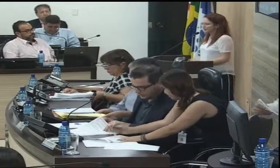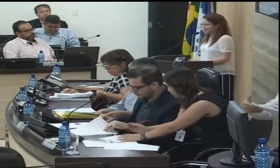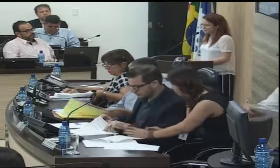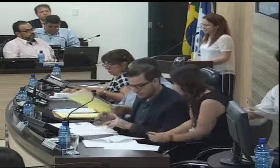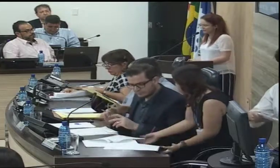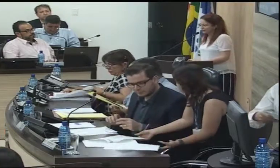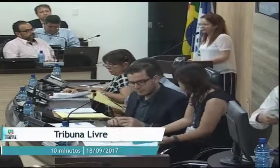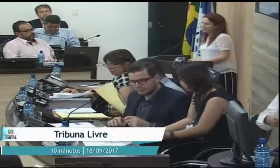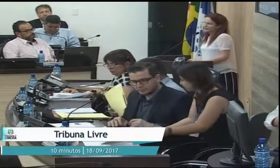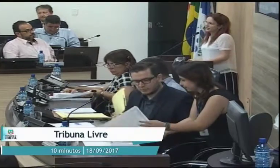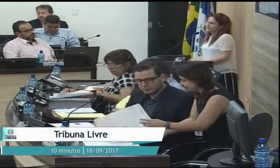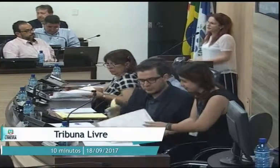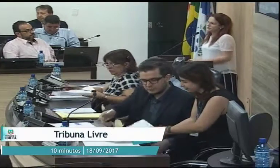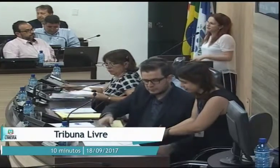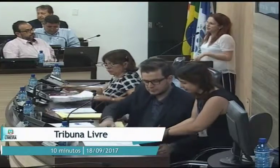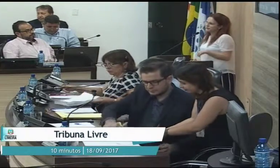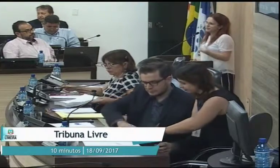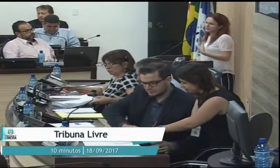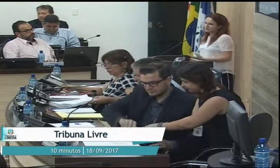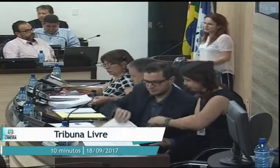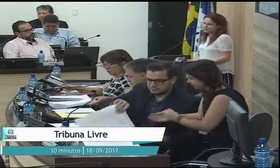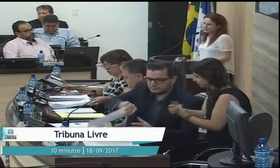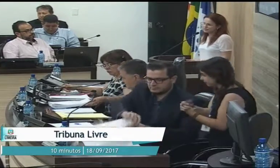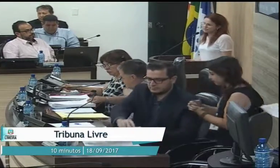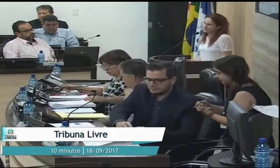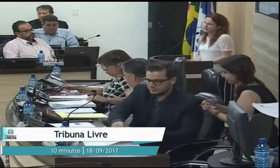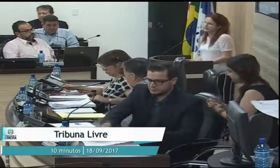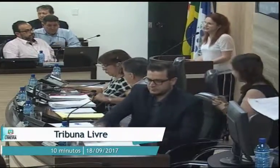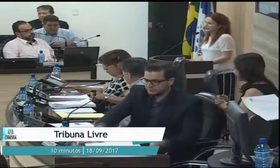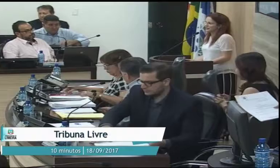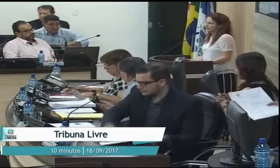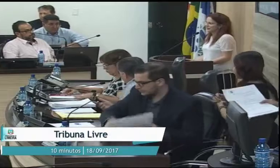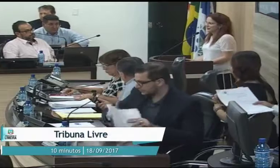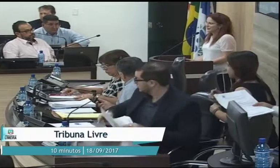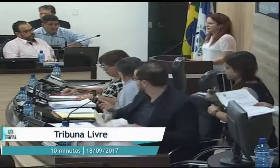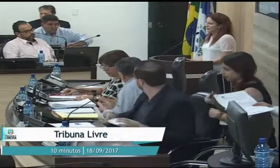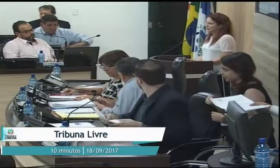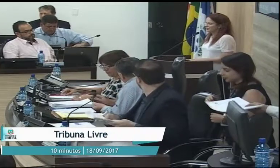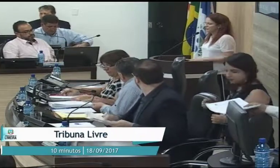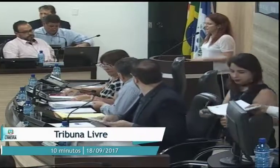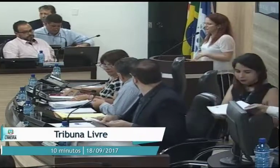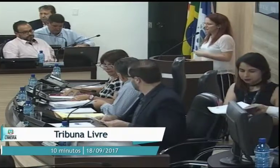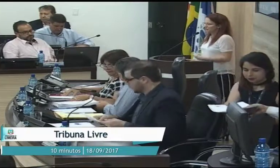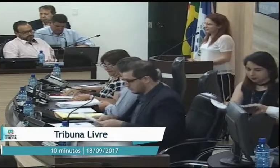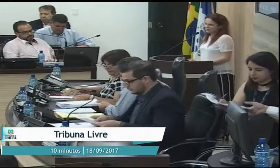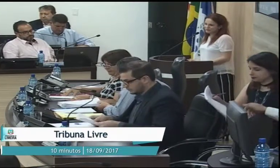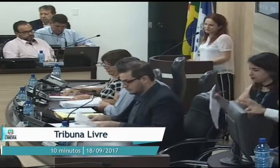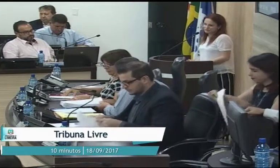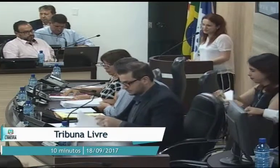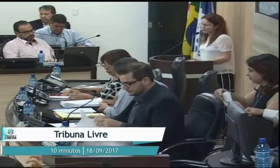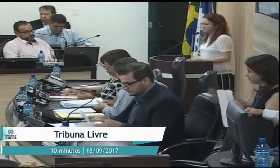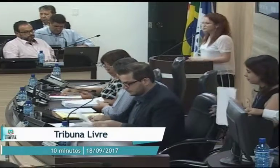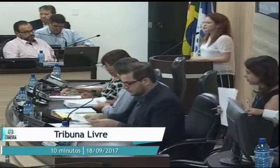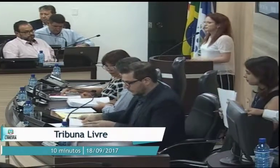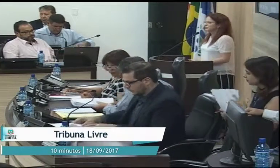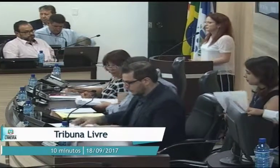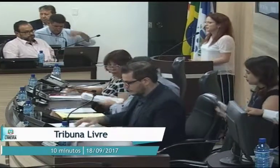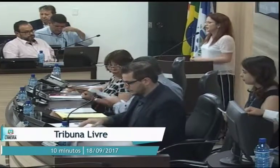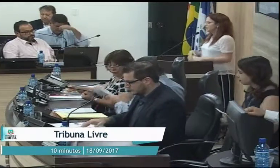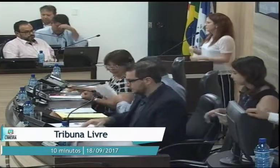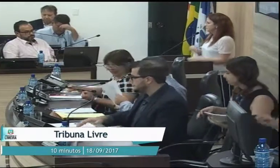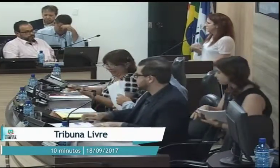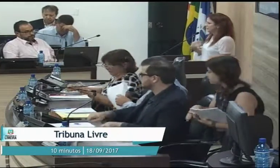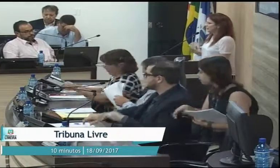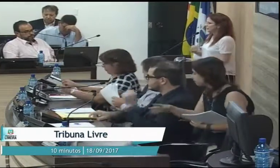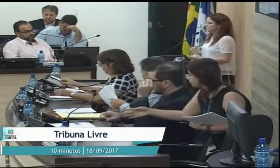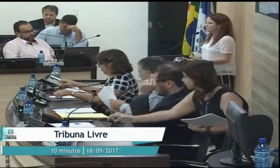com Alzheimer. Tanto na prevenção, para que esse paciente tenha um tratamento mais breve possível, quanto